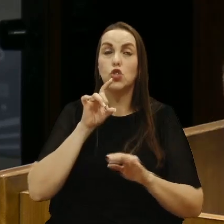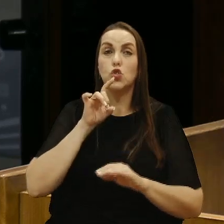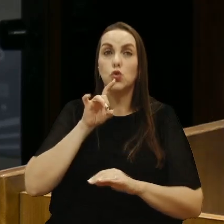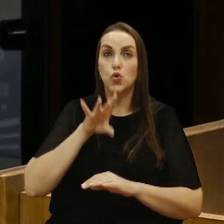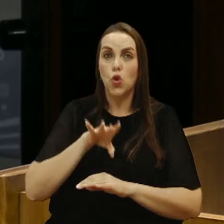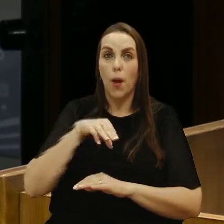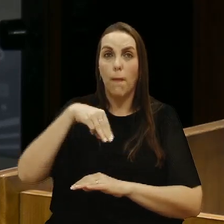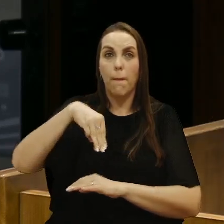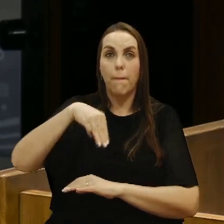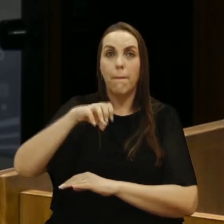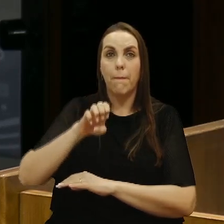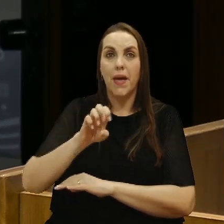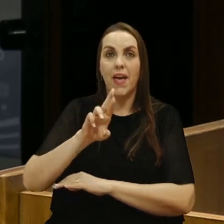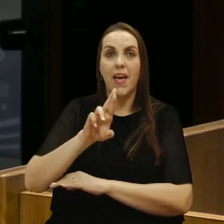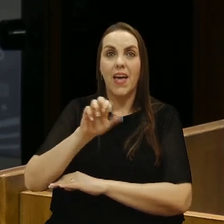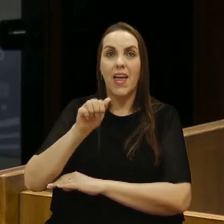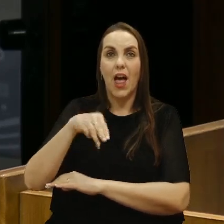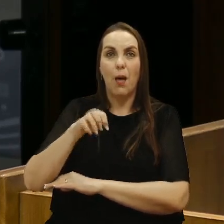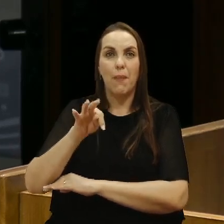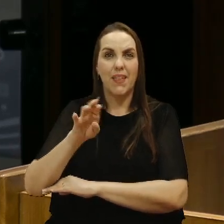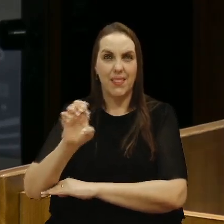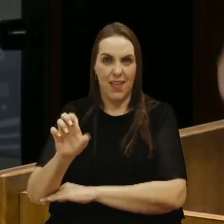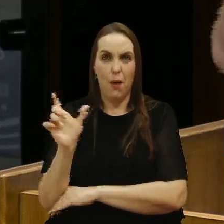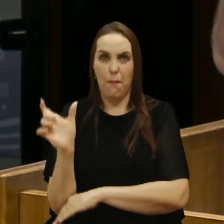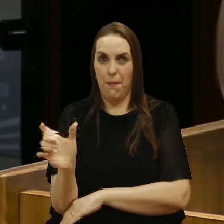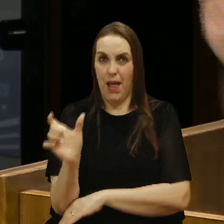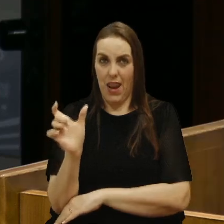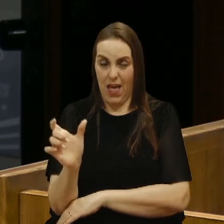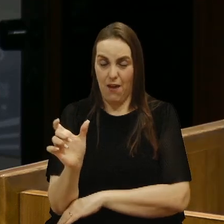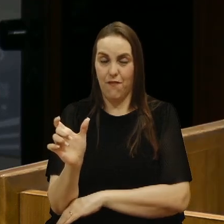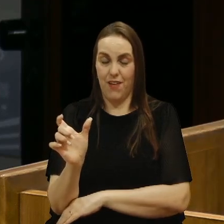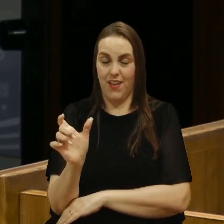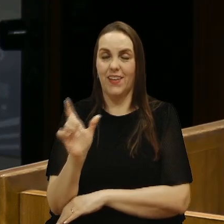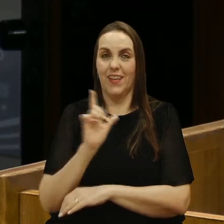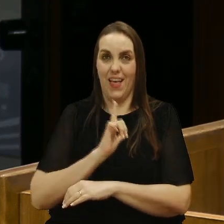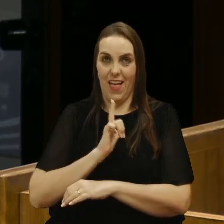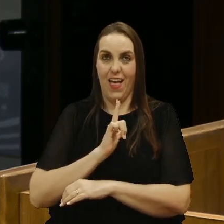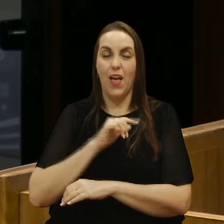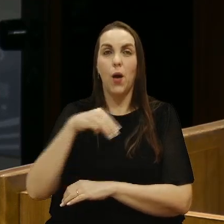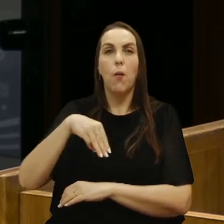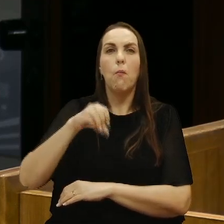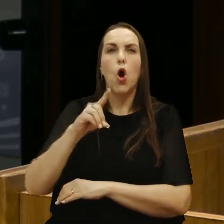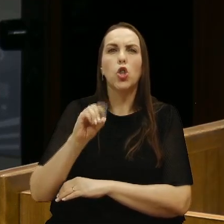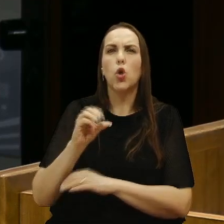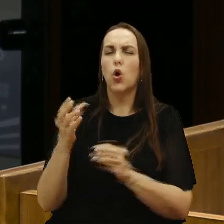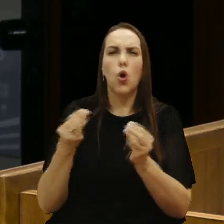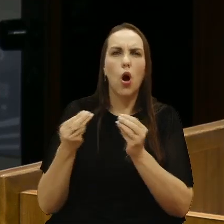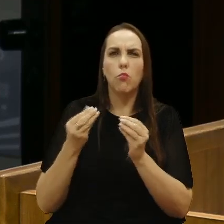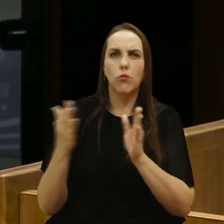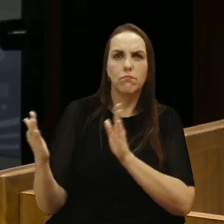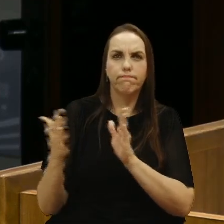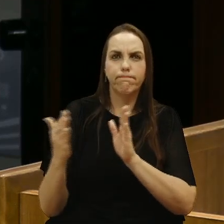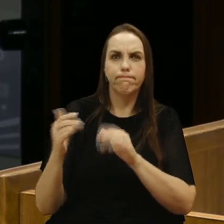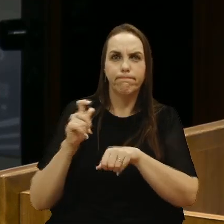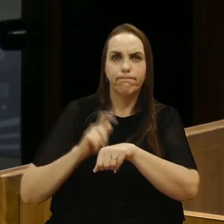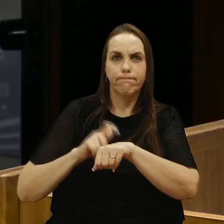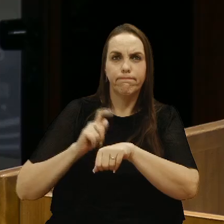Para quem não sabe o que é meramente, eu vou explicar. É um advérbio de modo. Uma parte, que significa o quê?